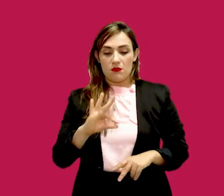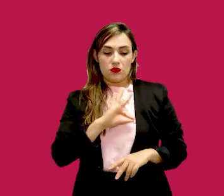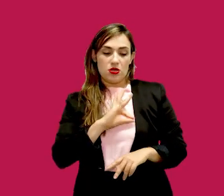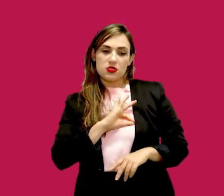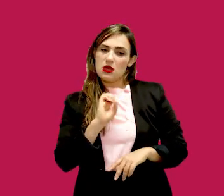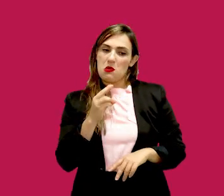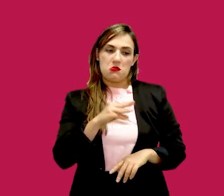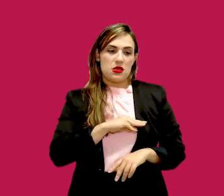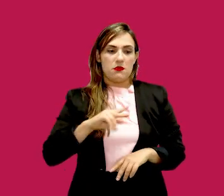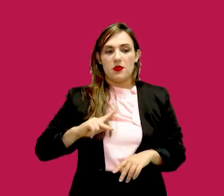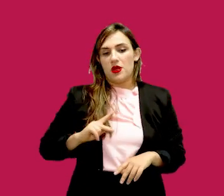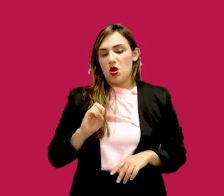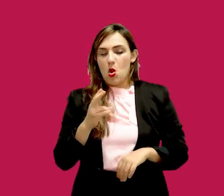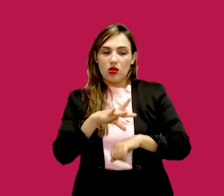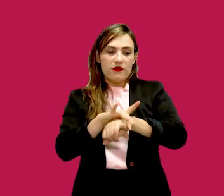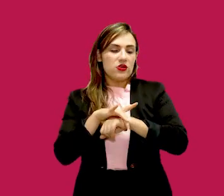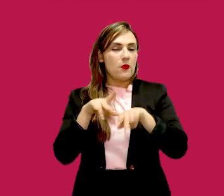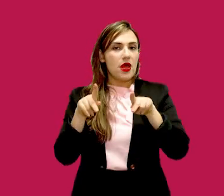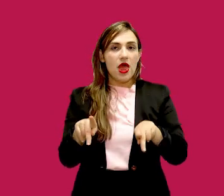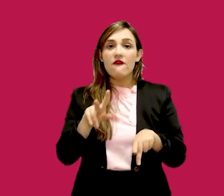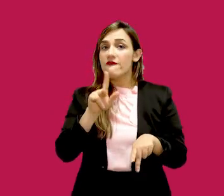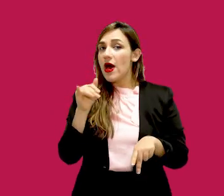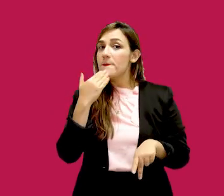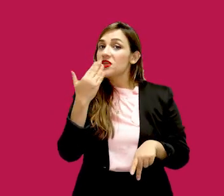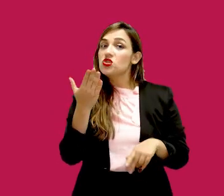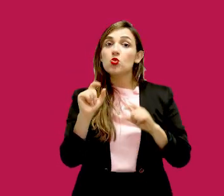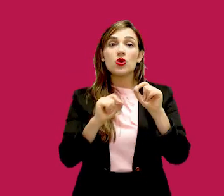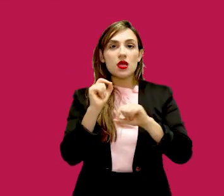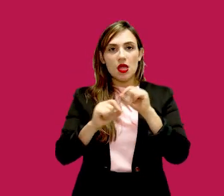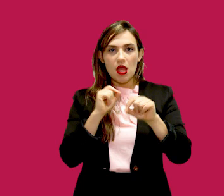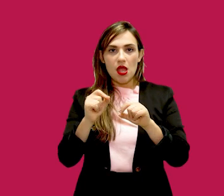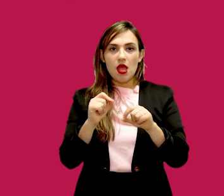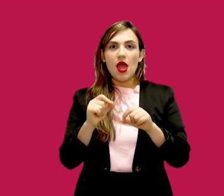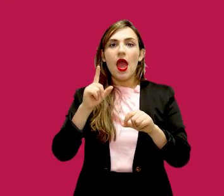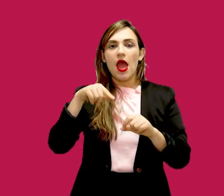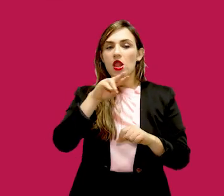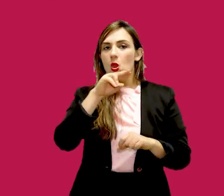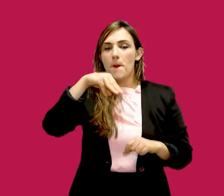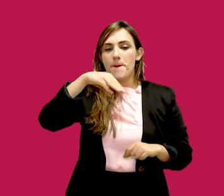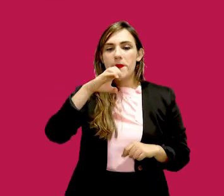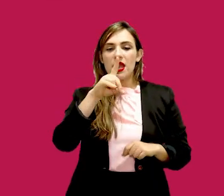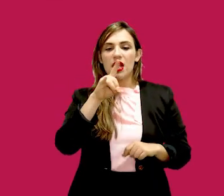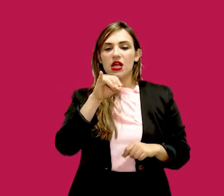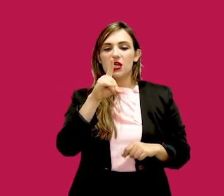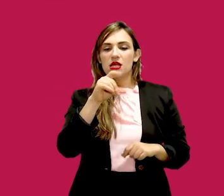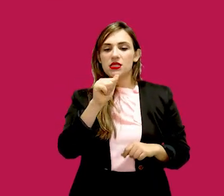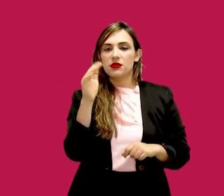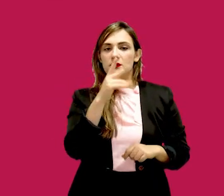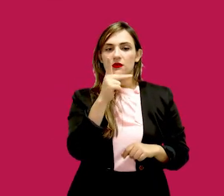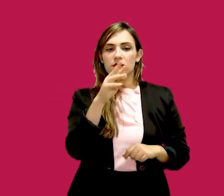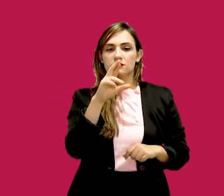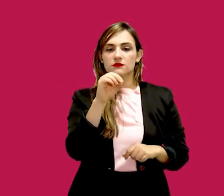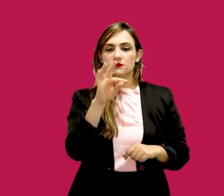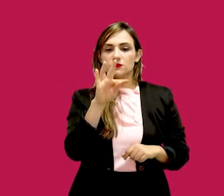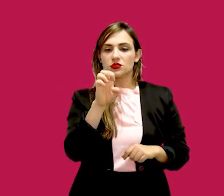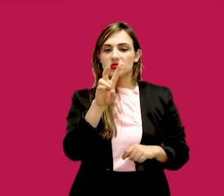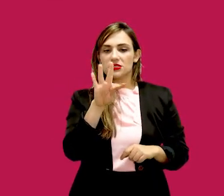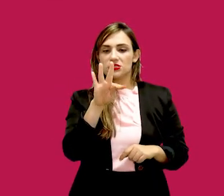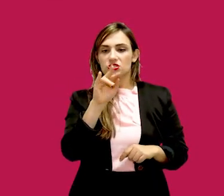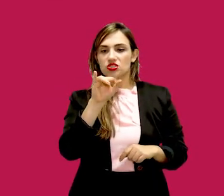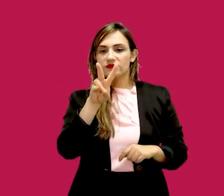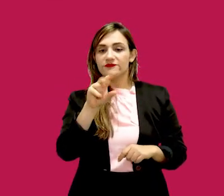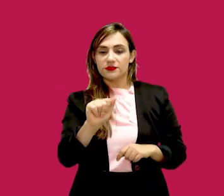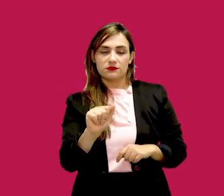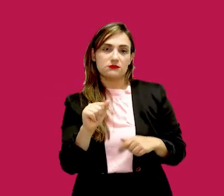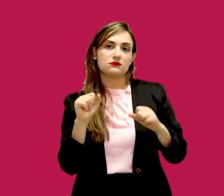pela Defensoria, pedidos de medidas protetivas, né? Então, dentro disso, ele pode-se determinar que